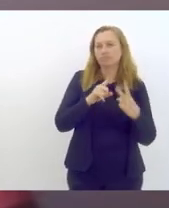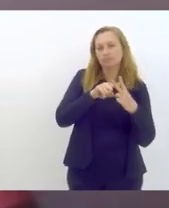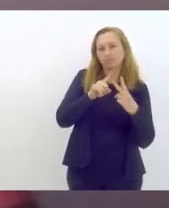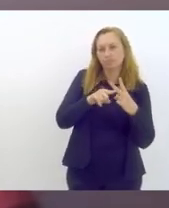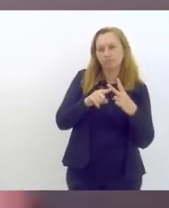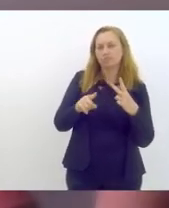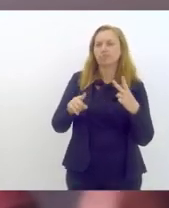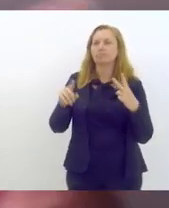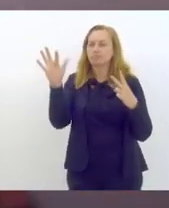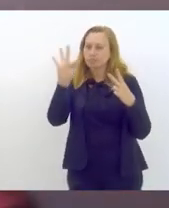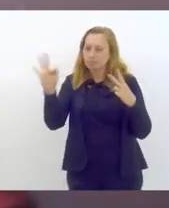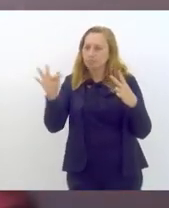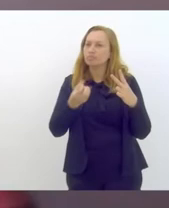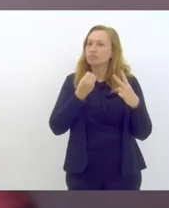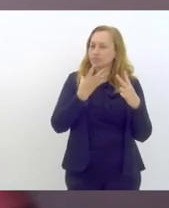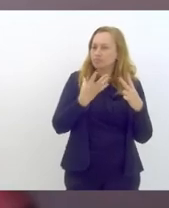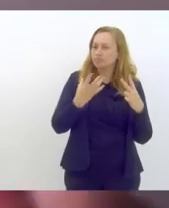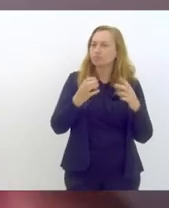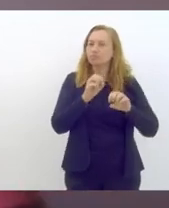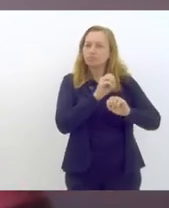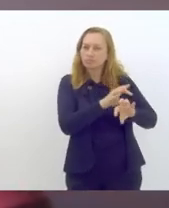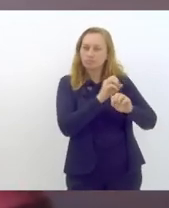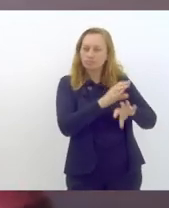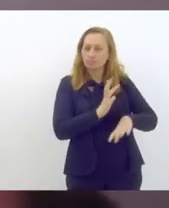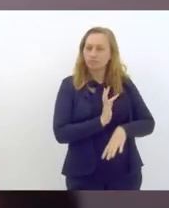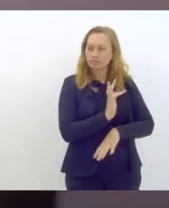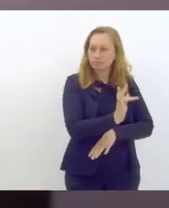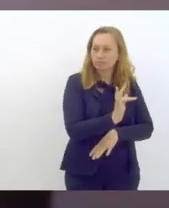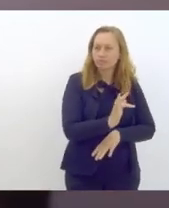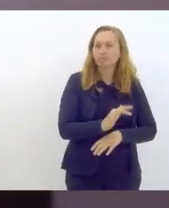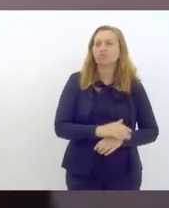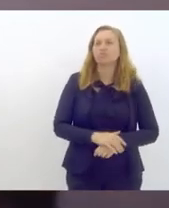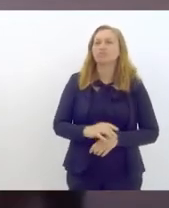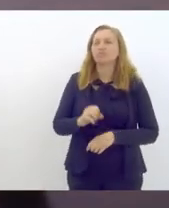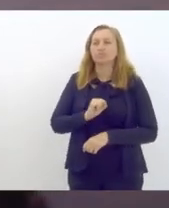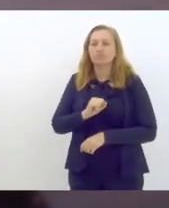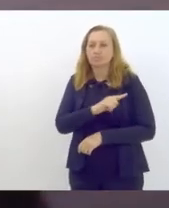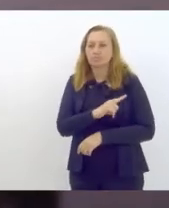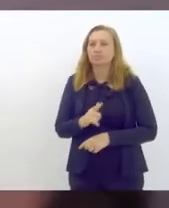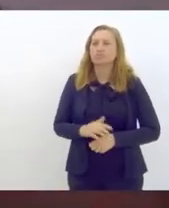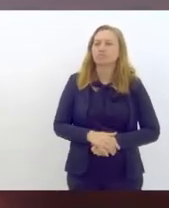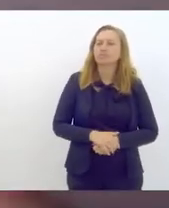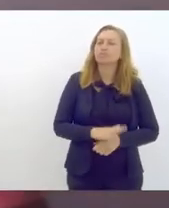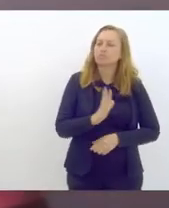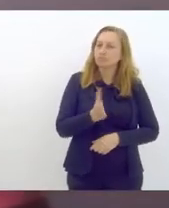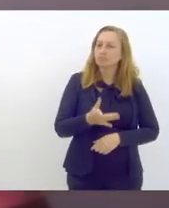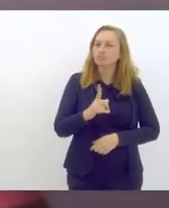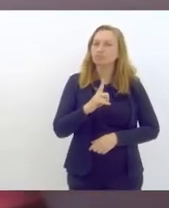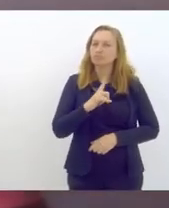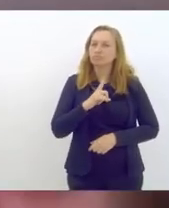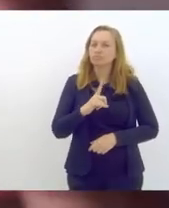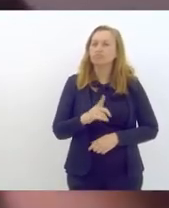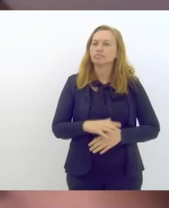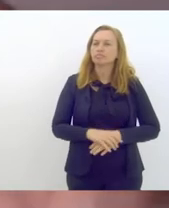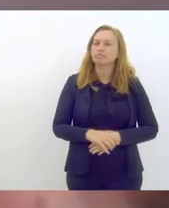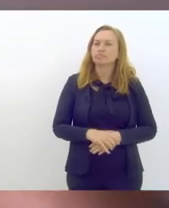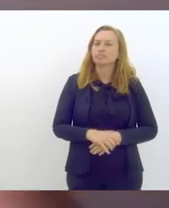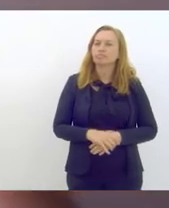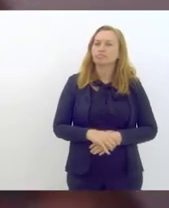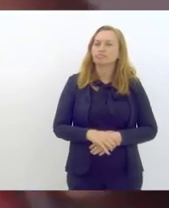faculdades muito boas, a Faculdade de Educação da Baixada Fluminense e a FFP em São Gonçalo, que já tem